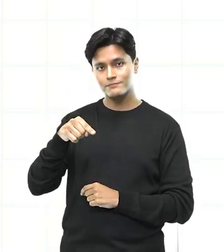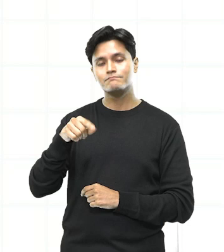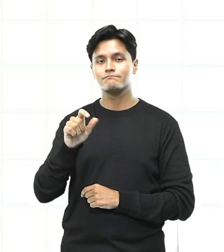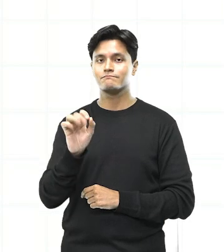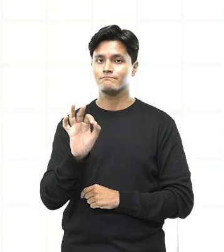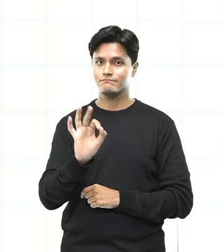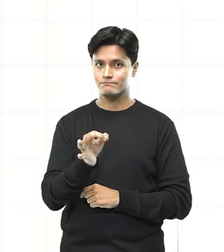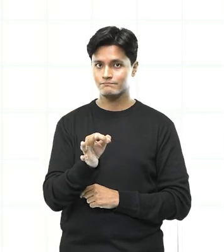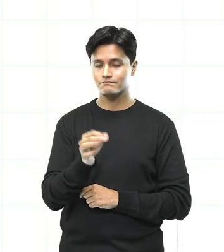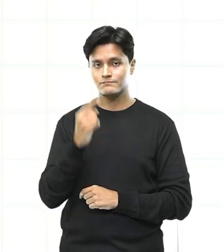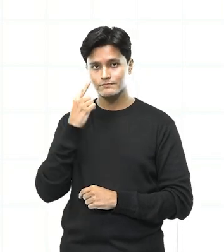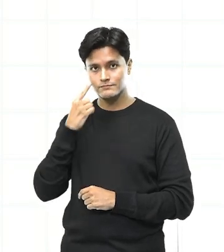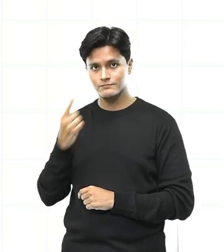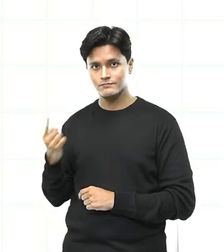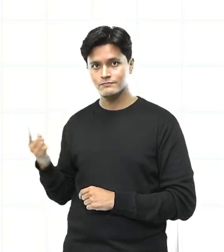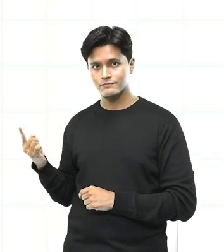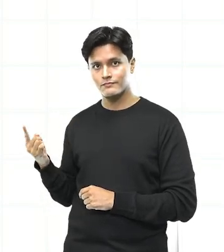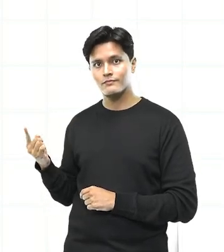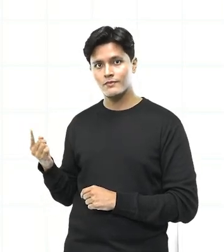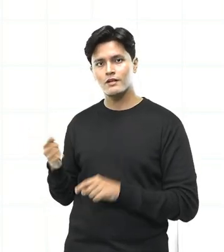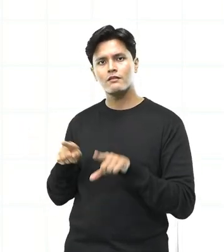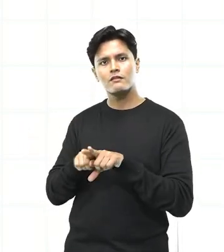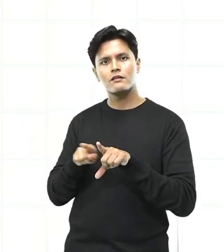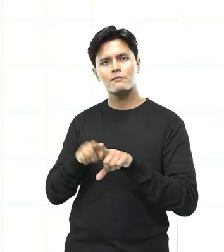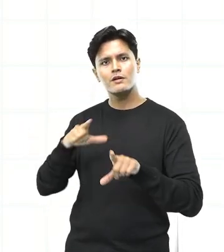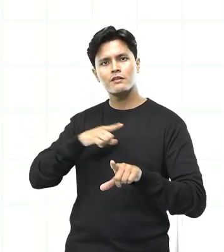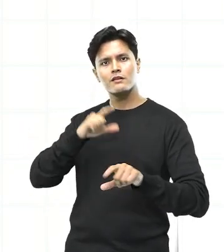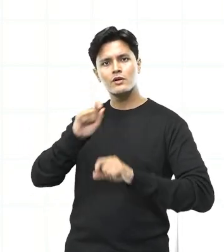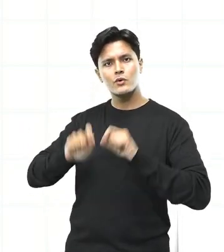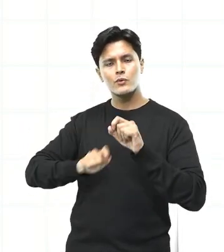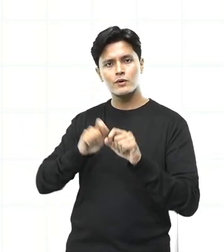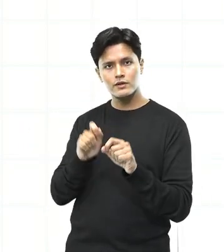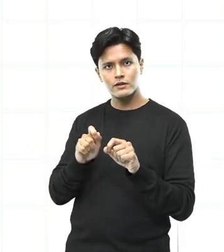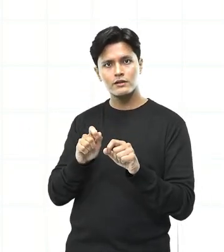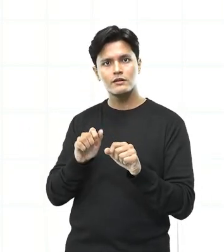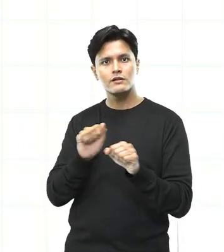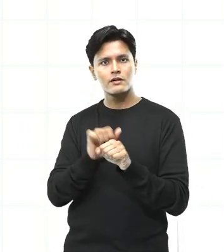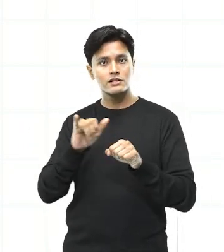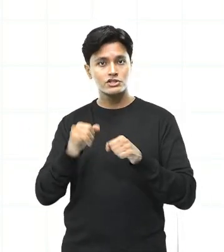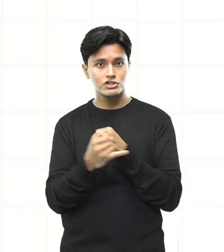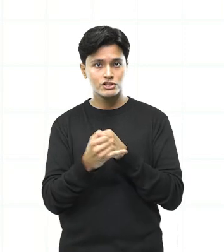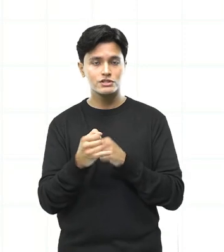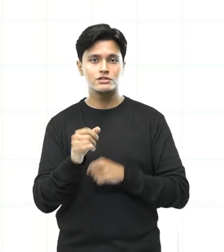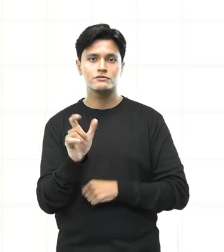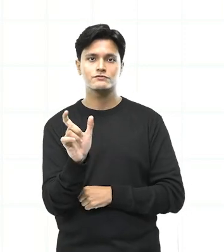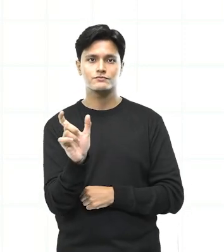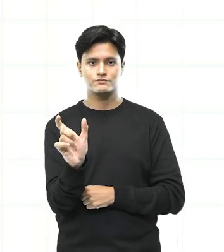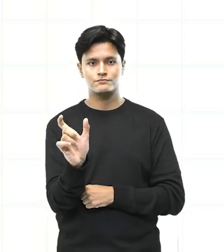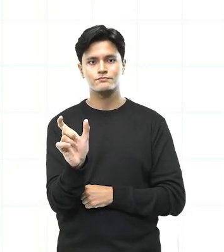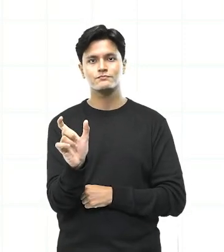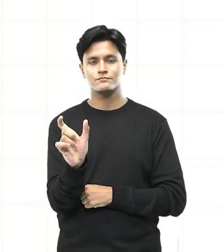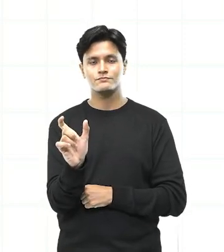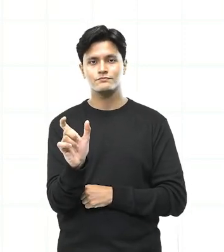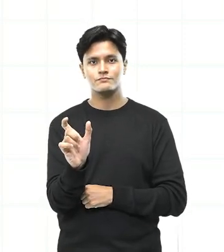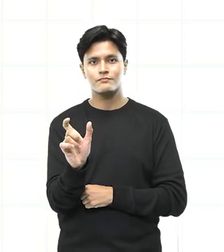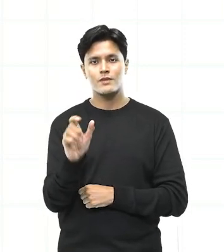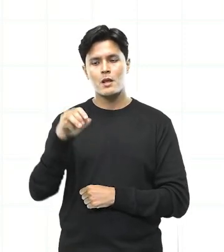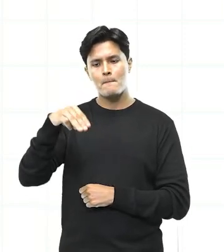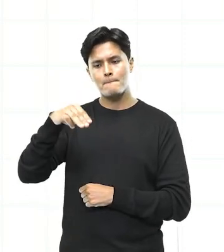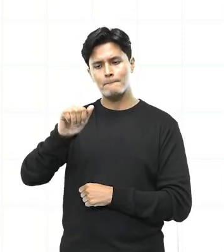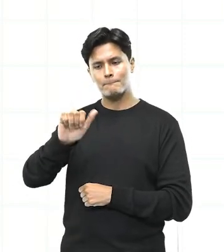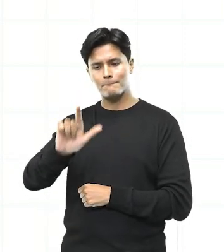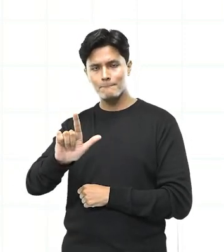Nós temos também aqui um adjetivo, a casa está mal arrumada.